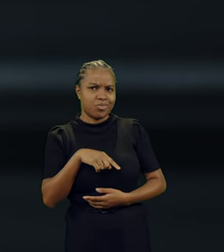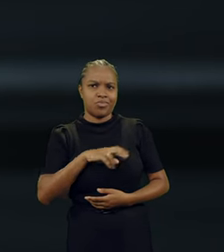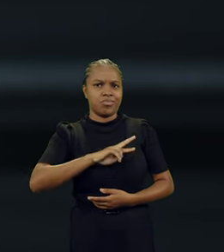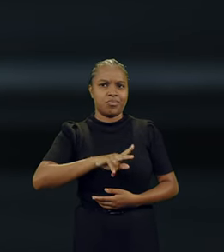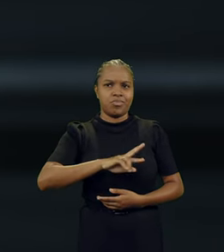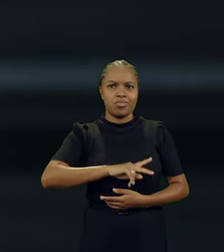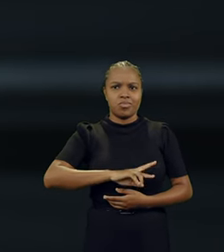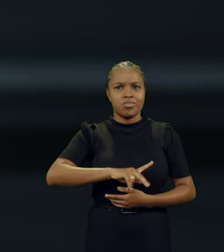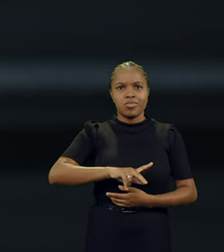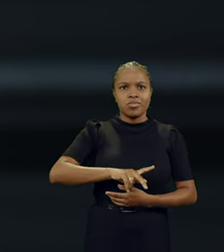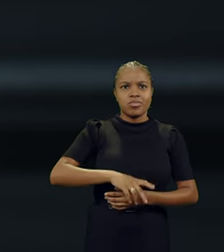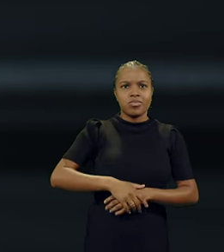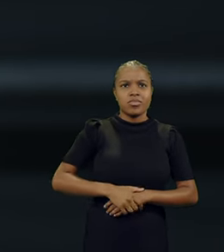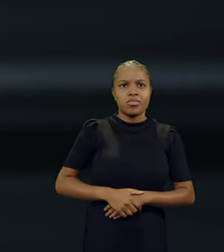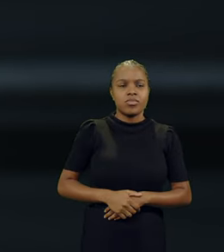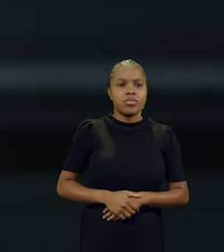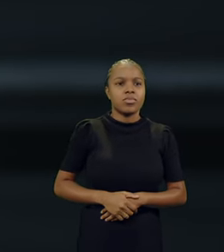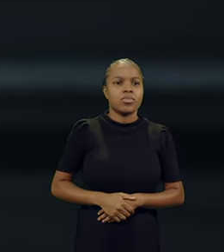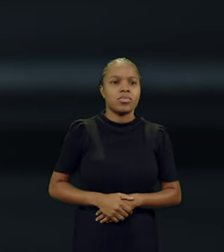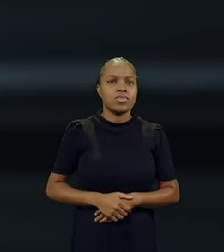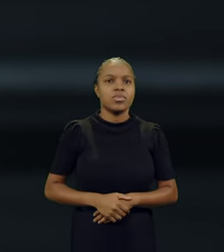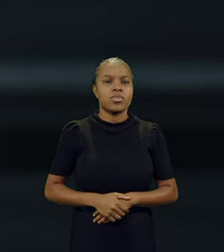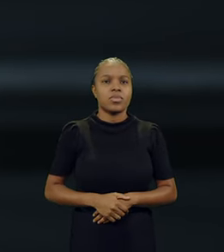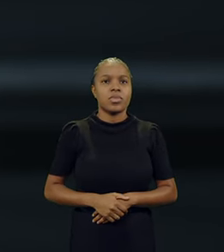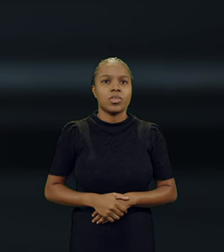E quando foi nascer Jesus,